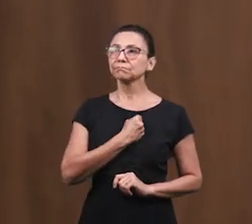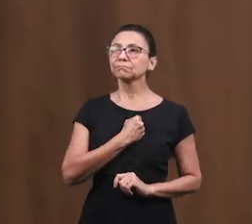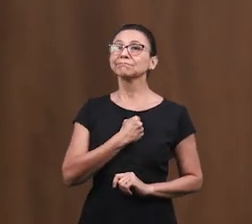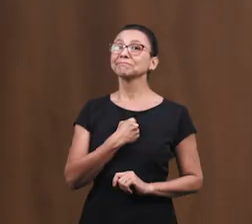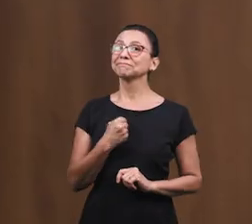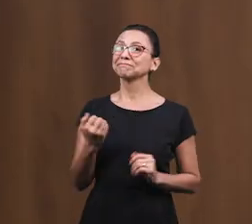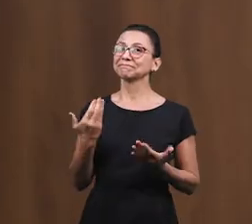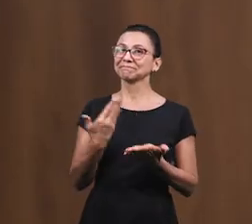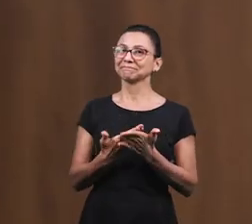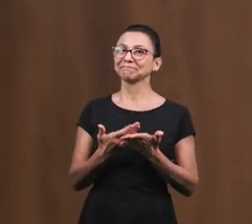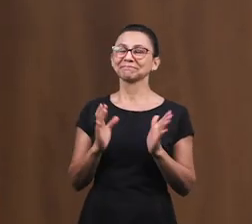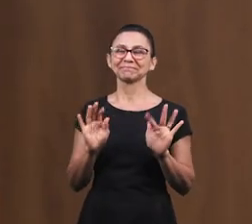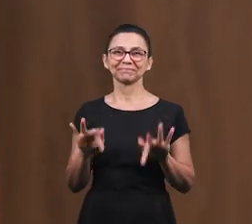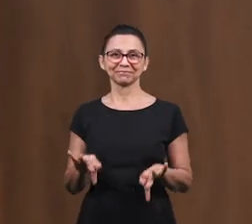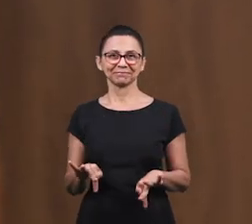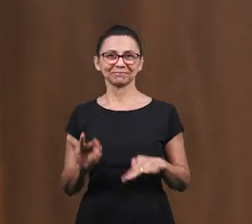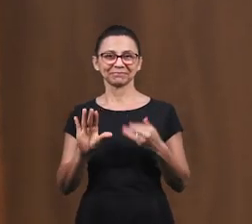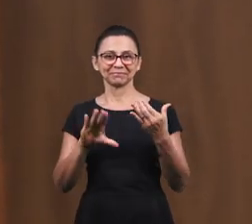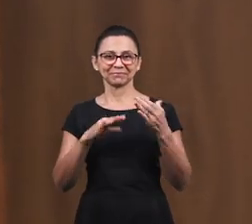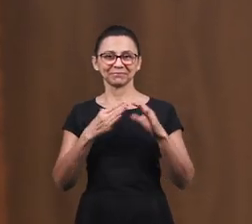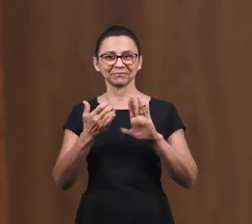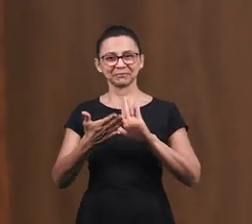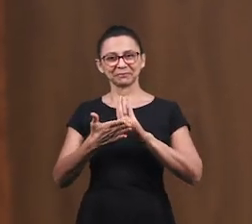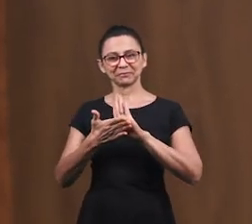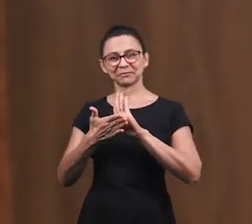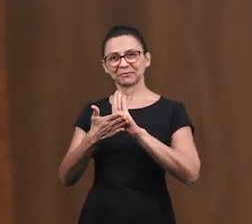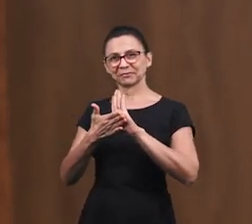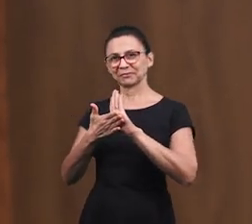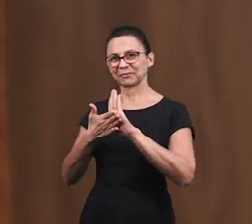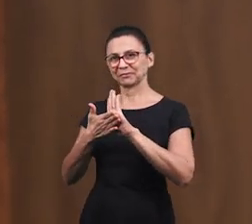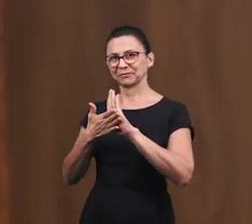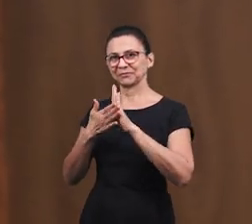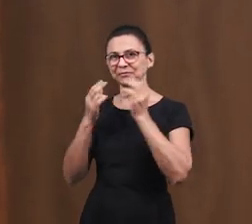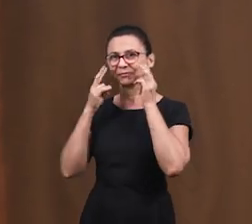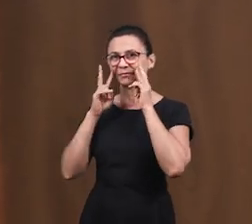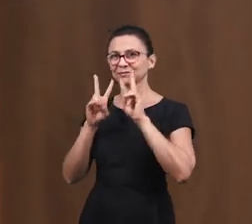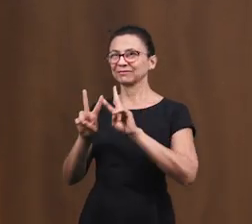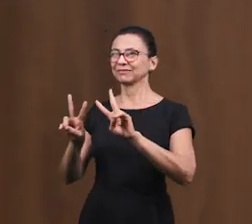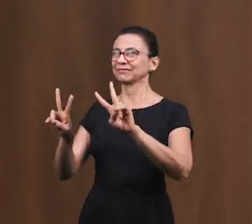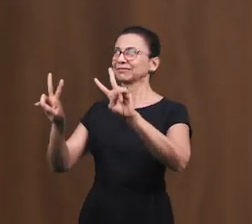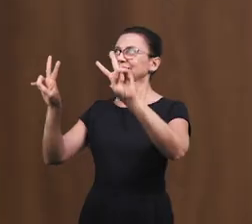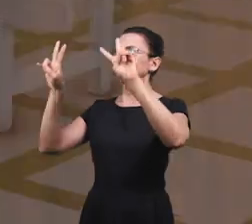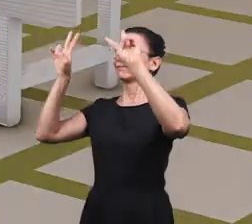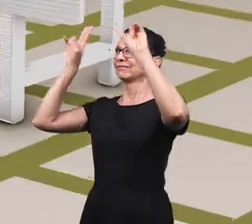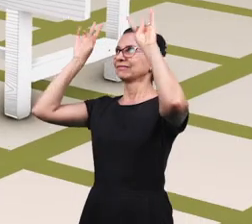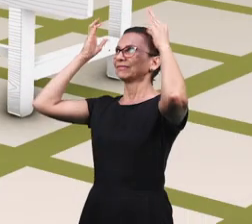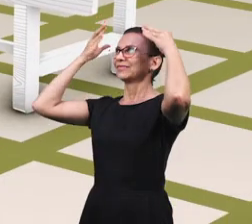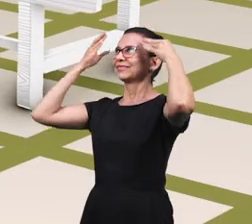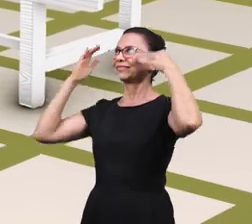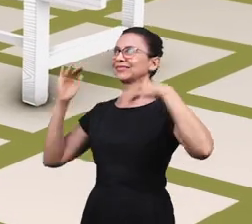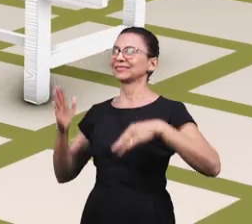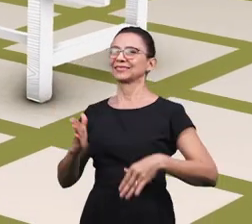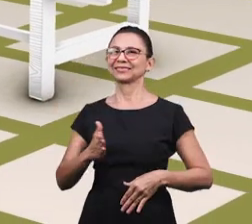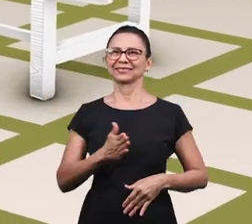E nós vamos encerrar essa aula cantando o louvor Verei Meu Grande Rei.